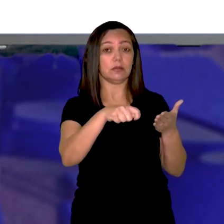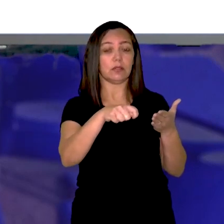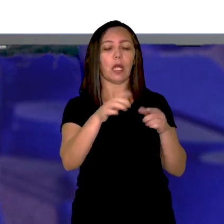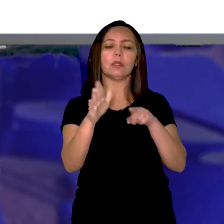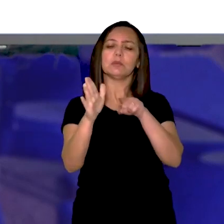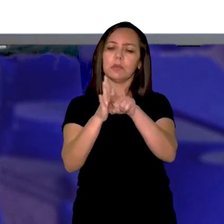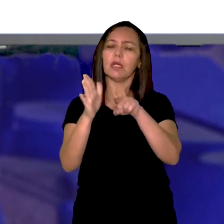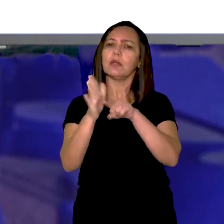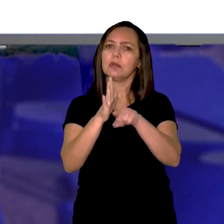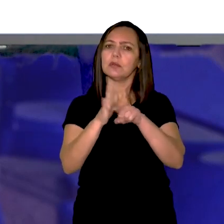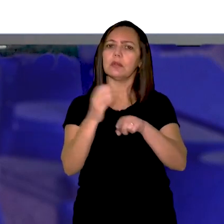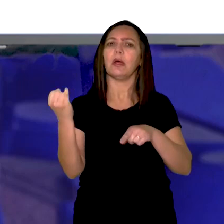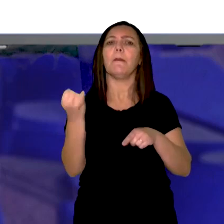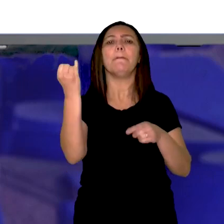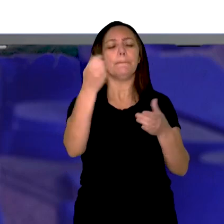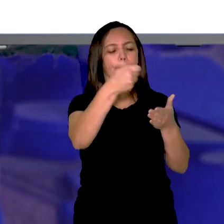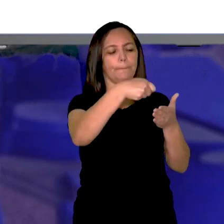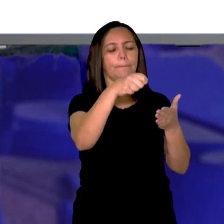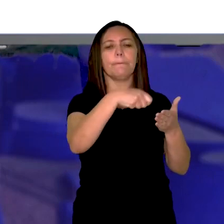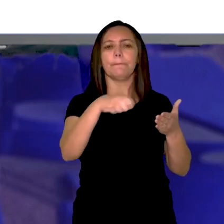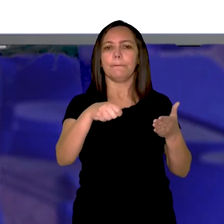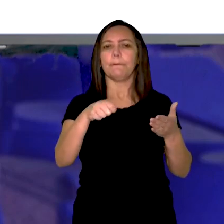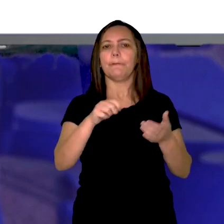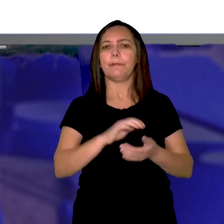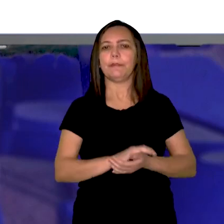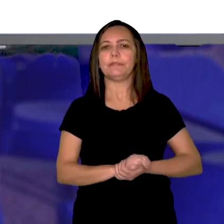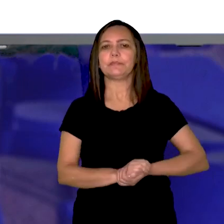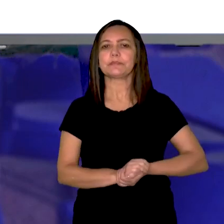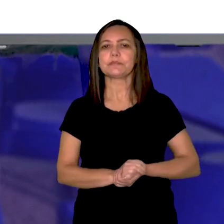questões aí que nós estamos trabalhando.